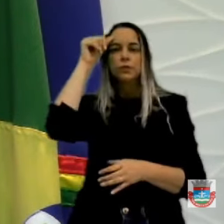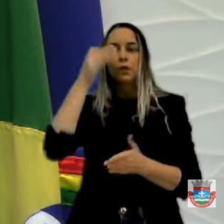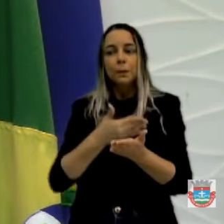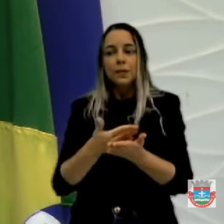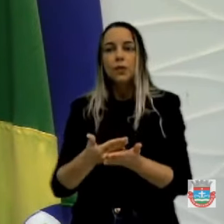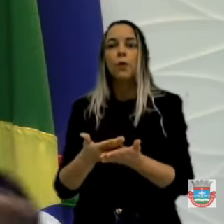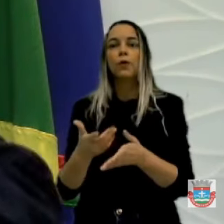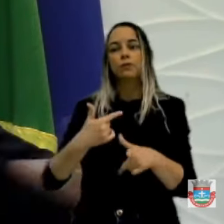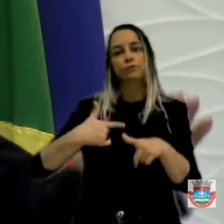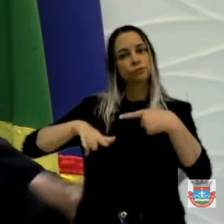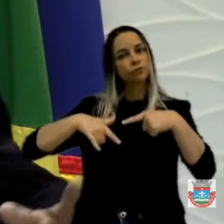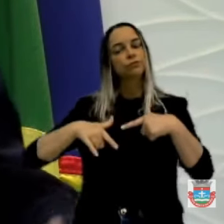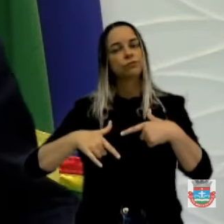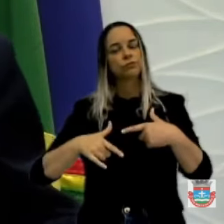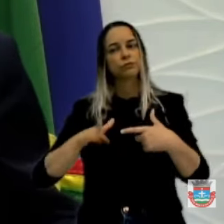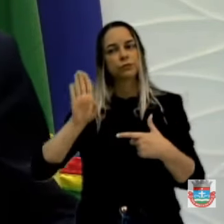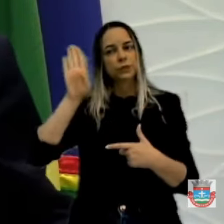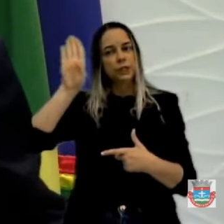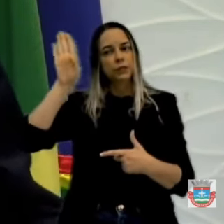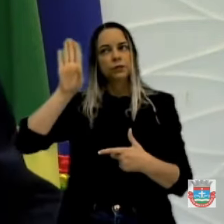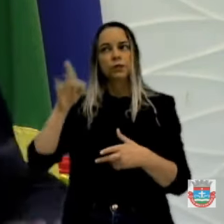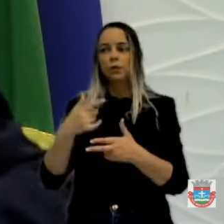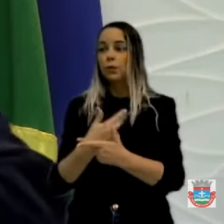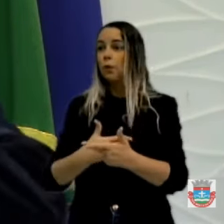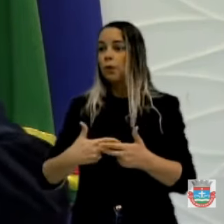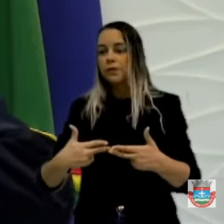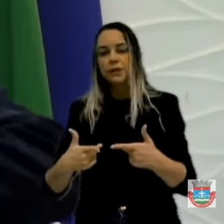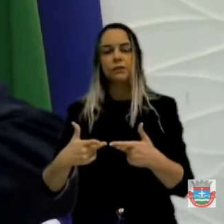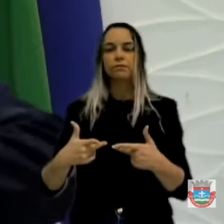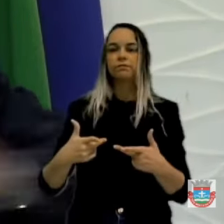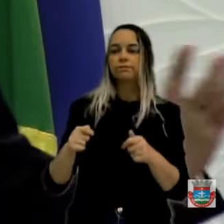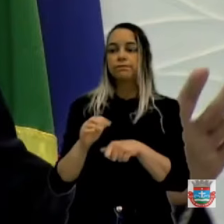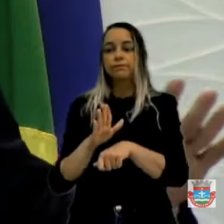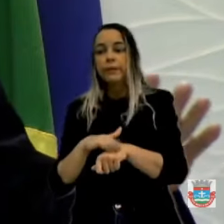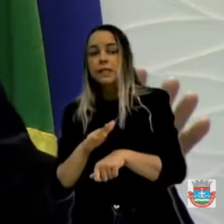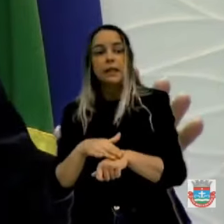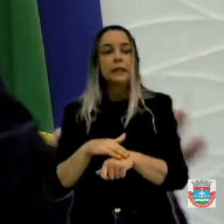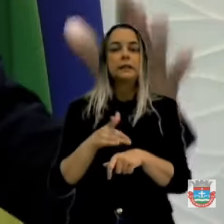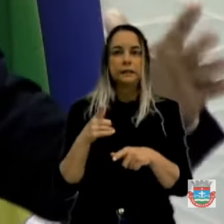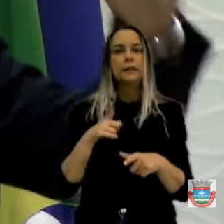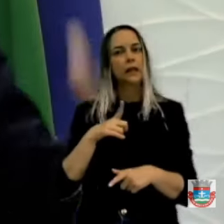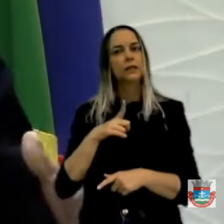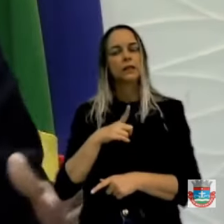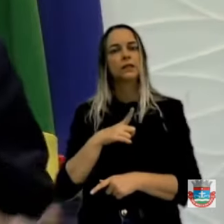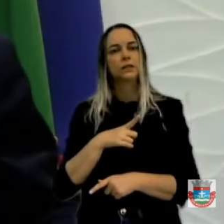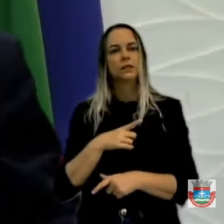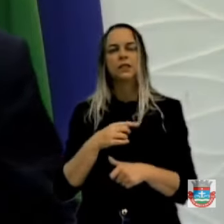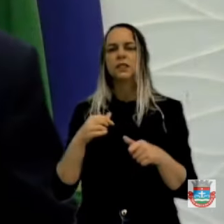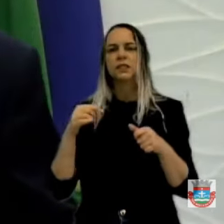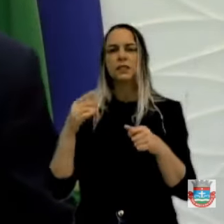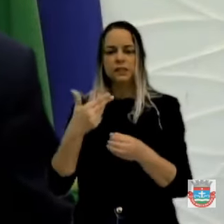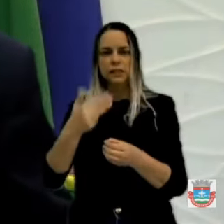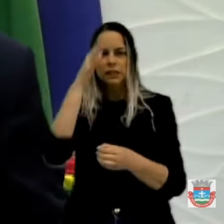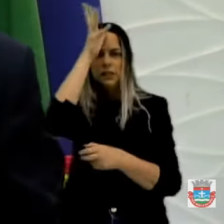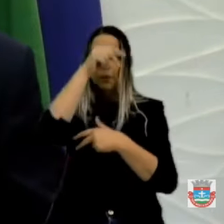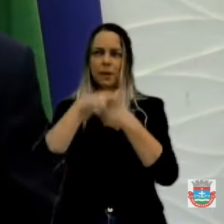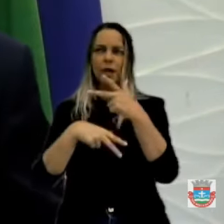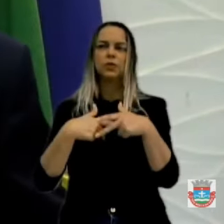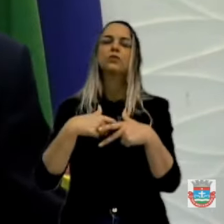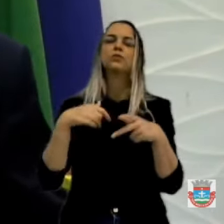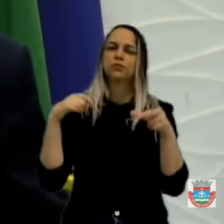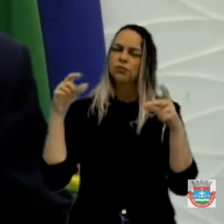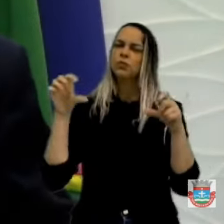mandato, tinha muitas coisas para fazer. O nosso município estava um caos. Eu digo um caos porque nós não tínhamos, João,